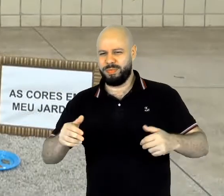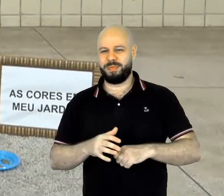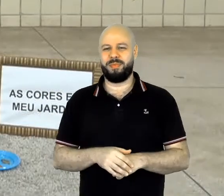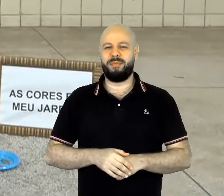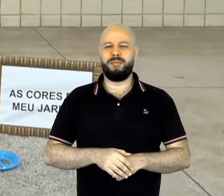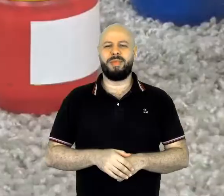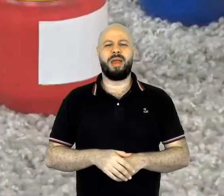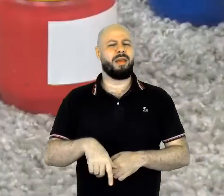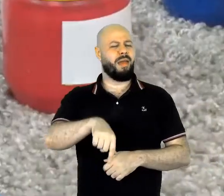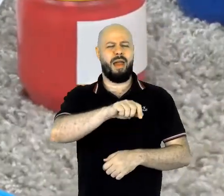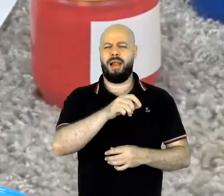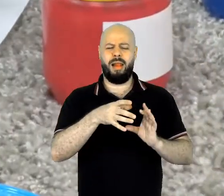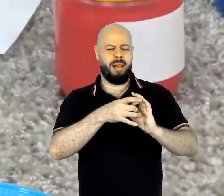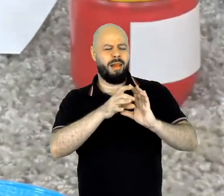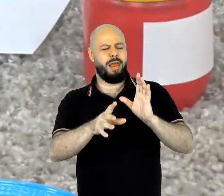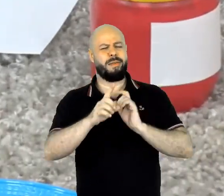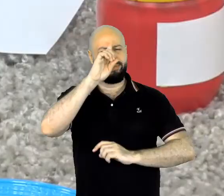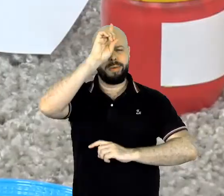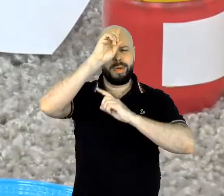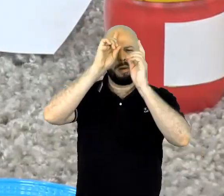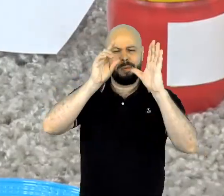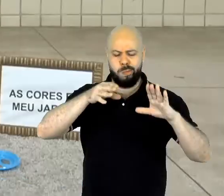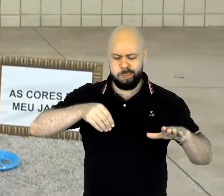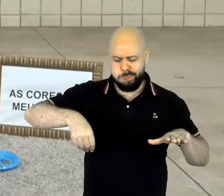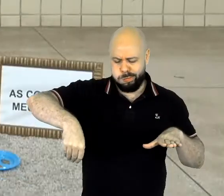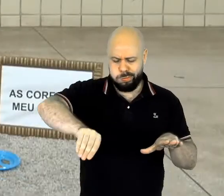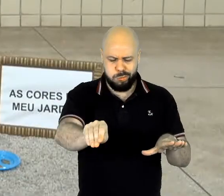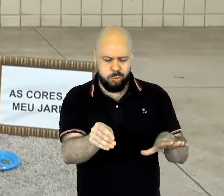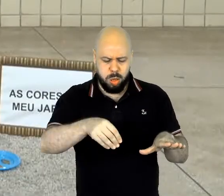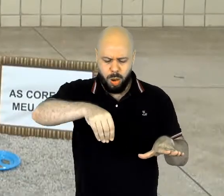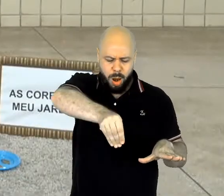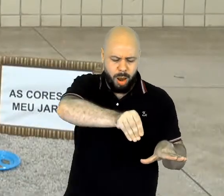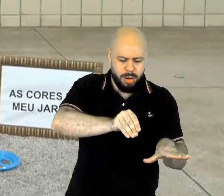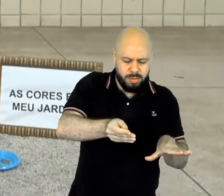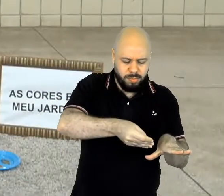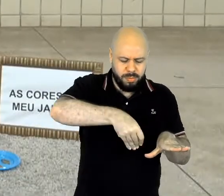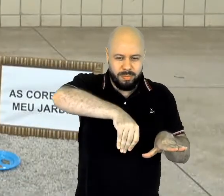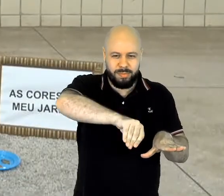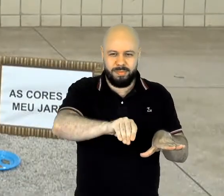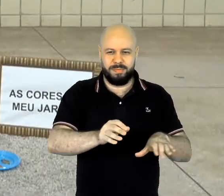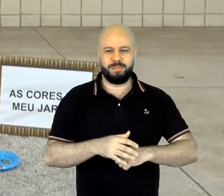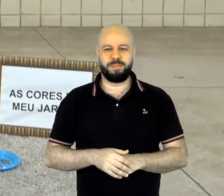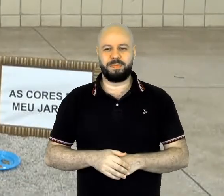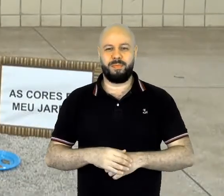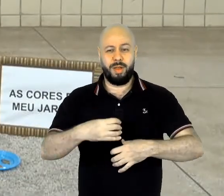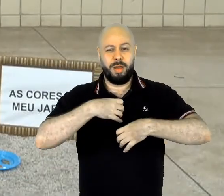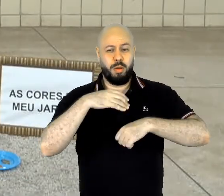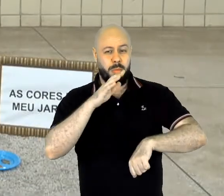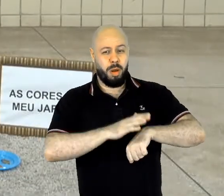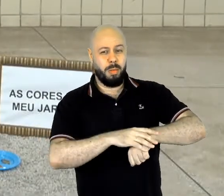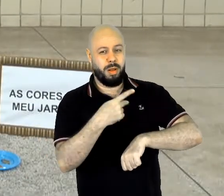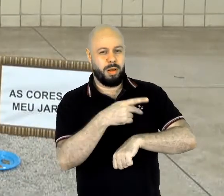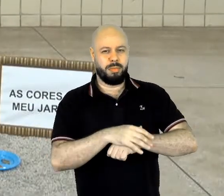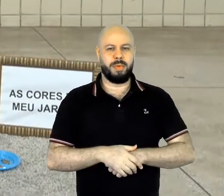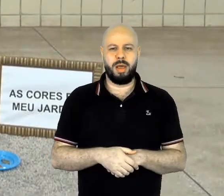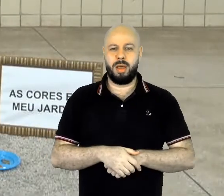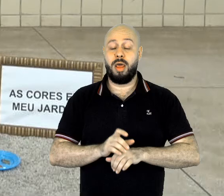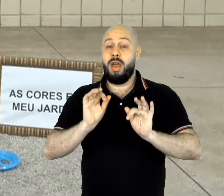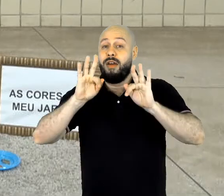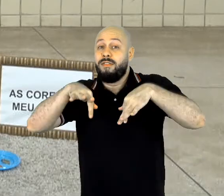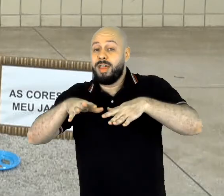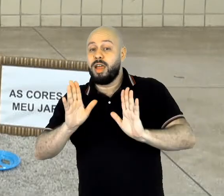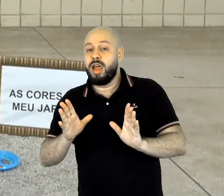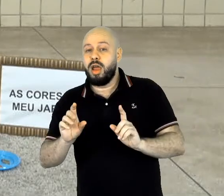usar a criatividade dela para pintar a folha do jeito que ela quiser. E no final da proposta, sabe o seu pincelzinho?